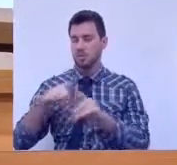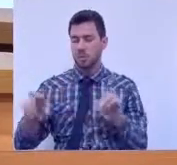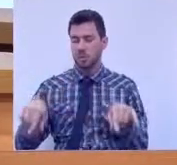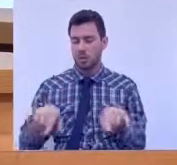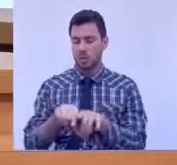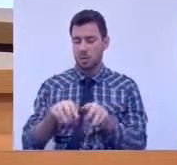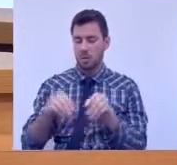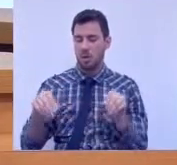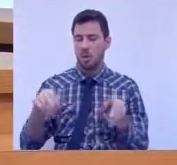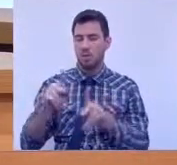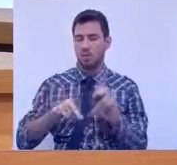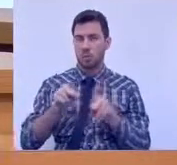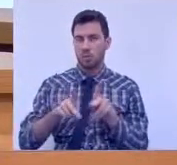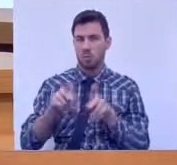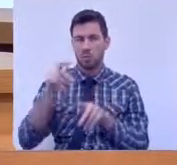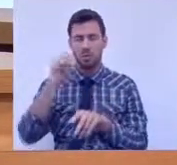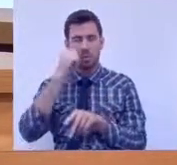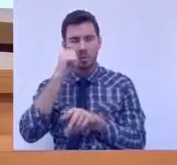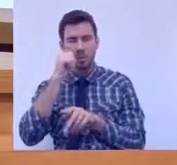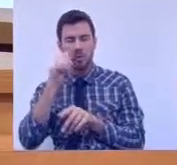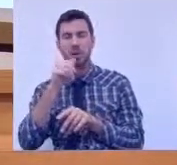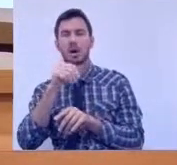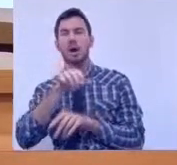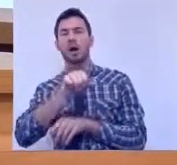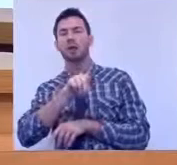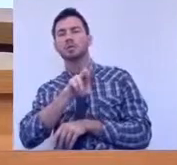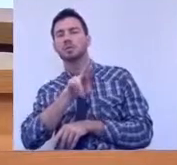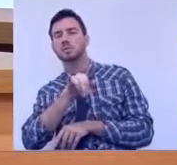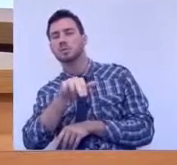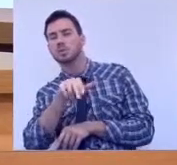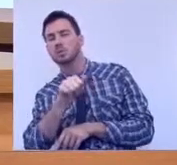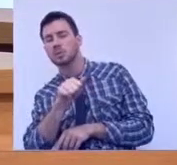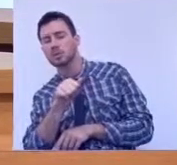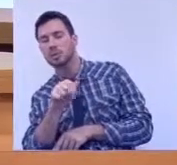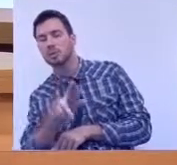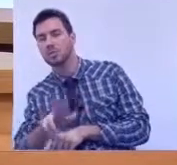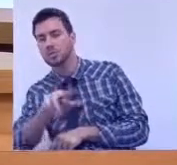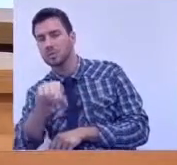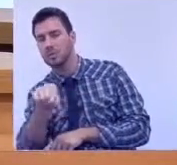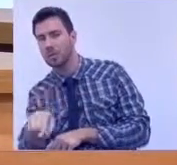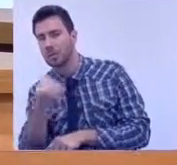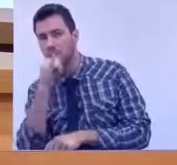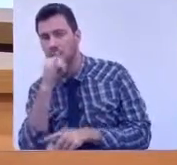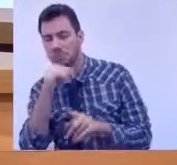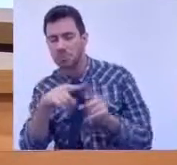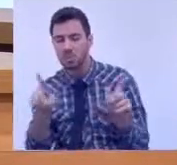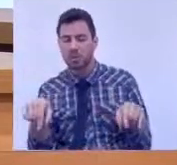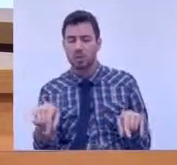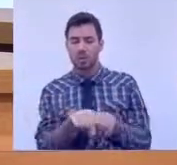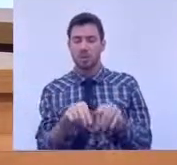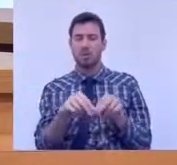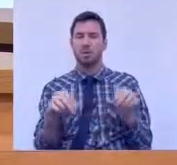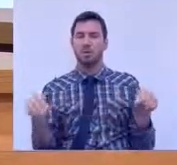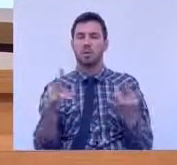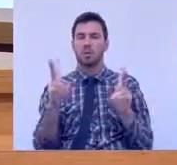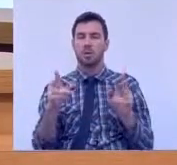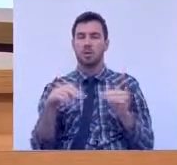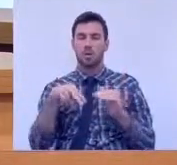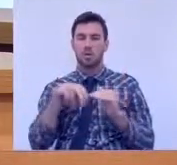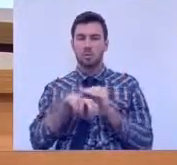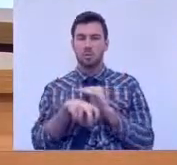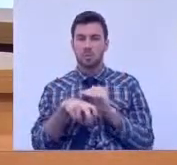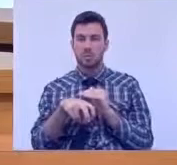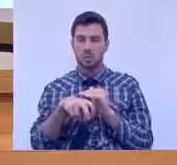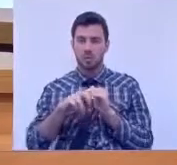o pessoal do condomínio Adriana usava esse terreno como estacionamento. E depois a prefeitura